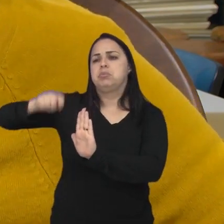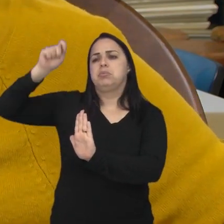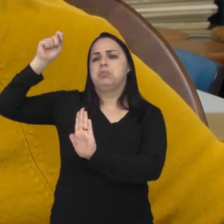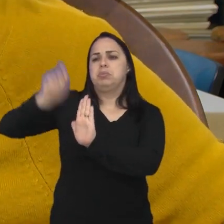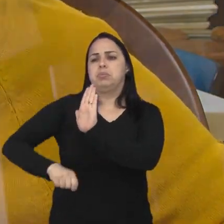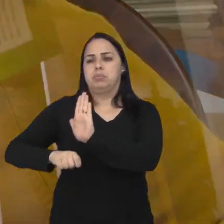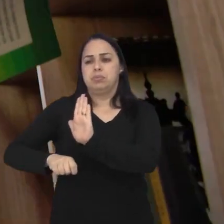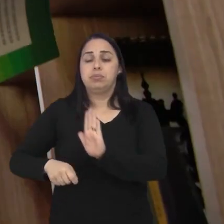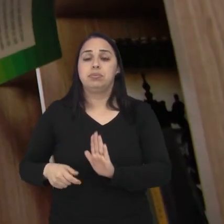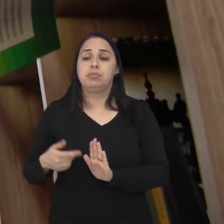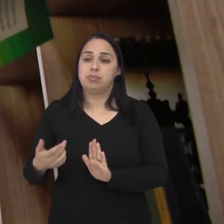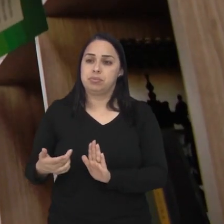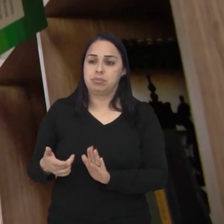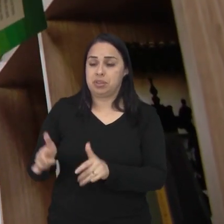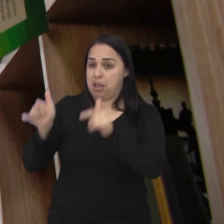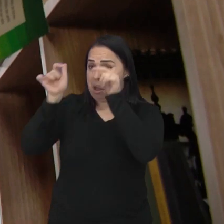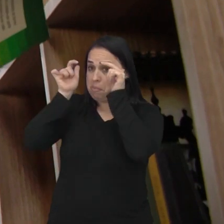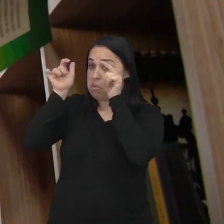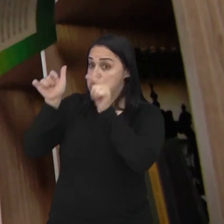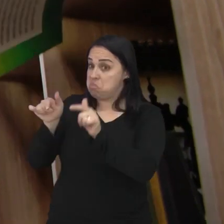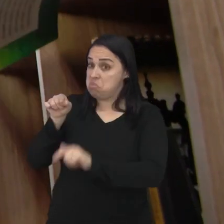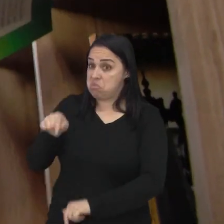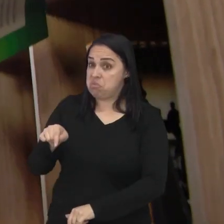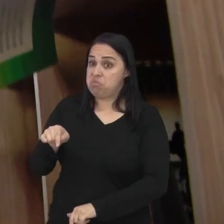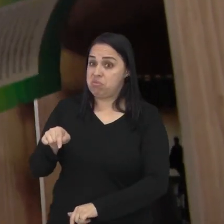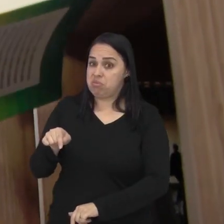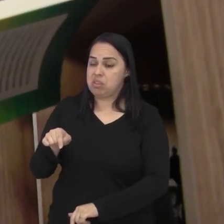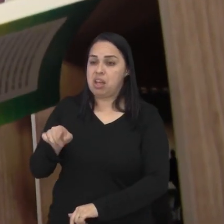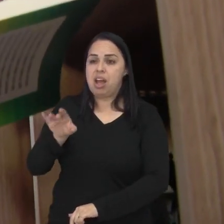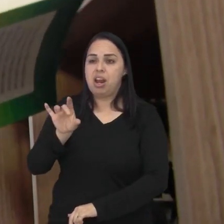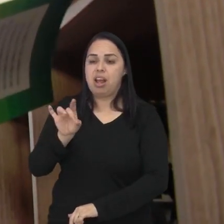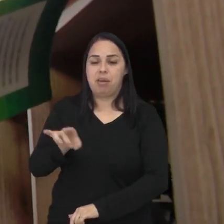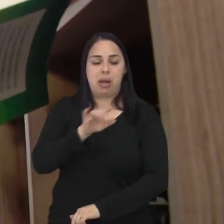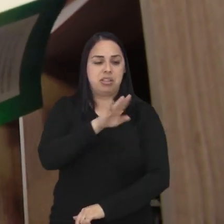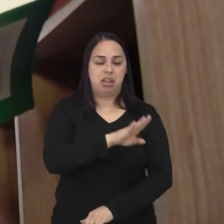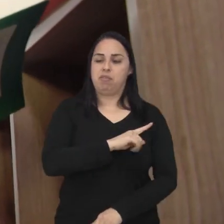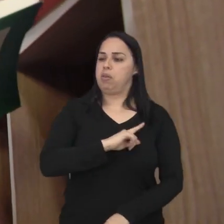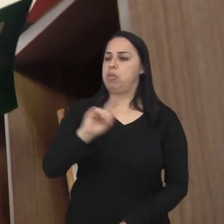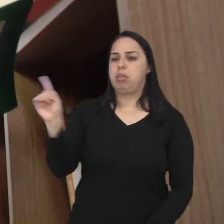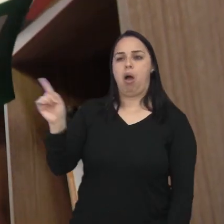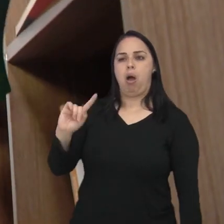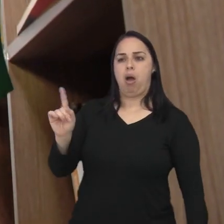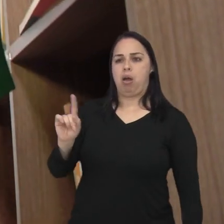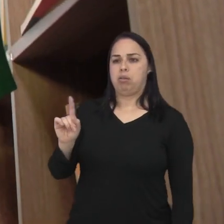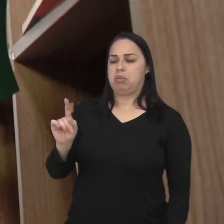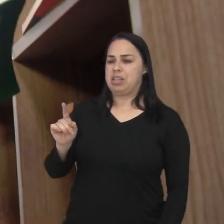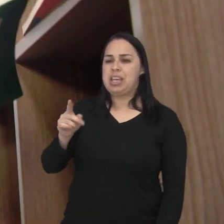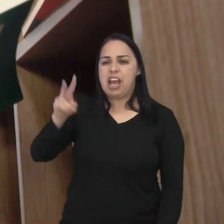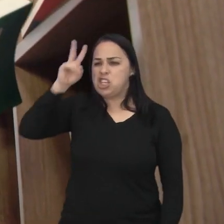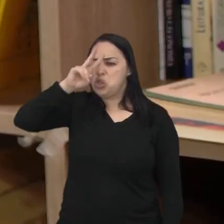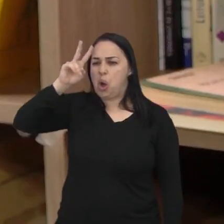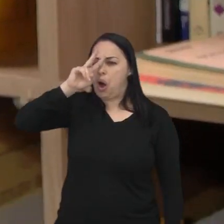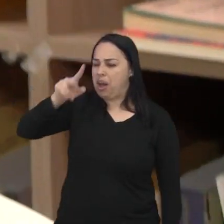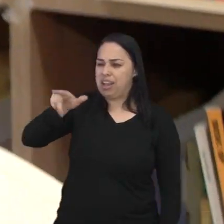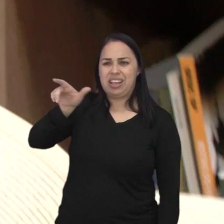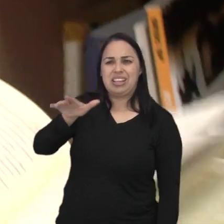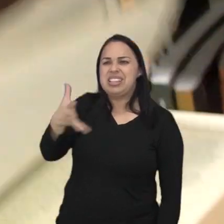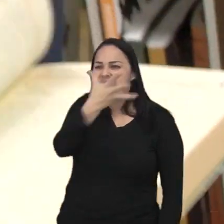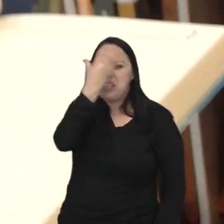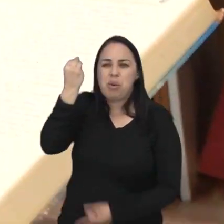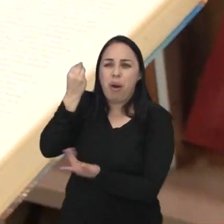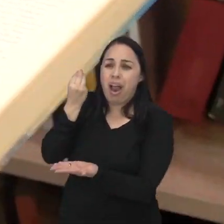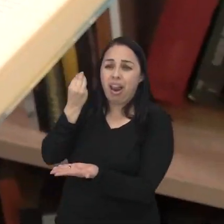a Leopoldina assinou. A princesa Leopoldina, ela foi o quê? Ela foi silenciada pela história, ela